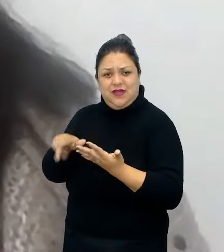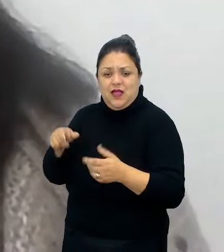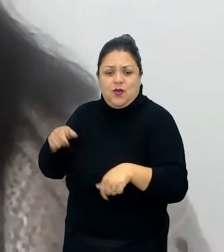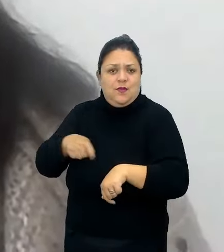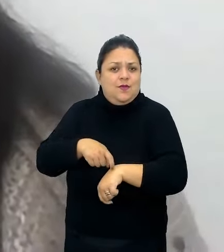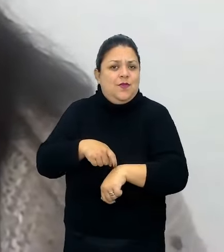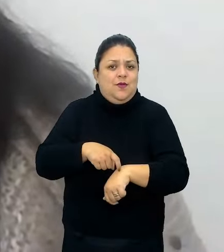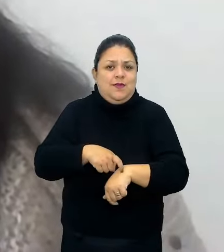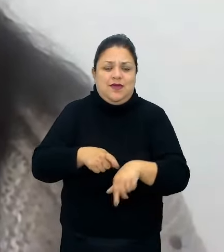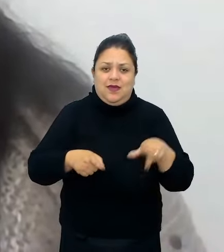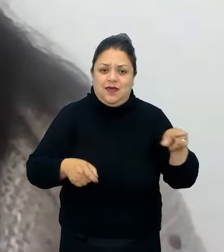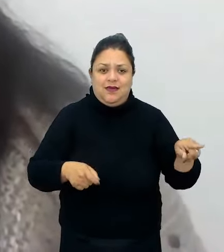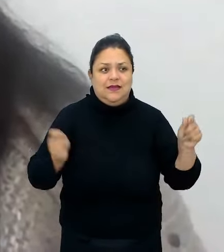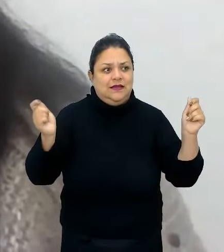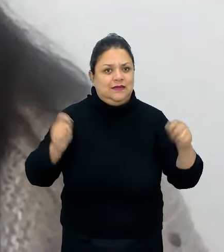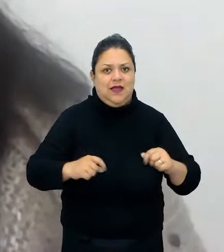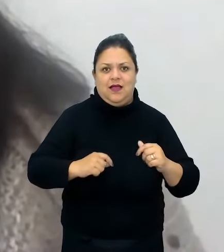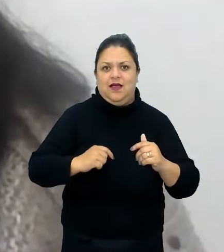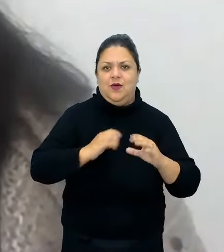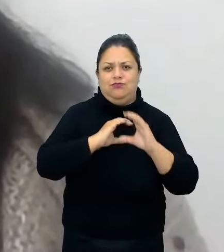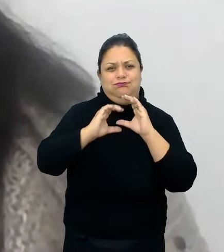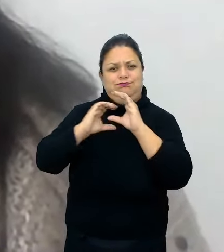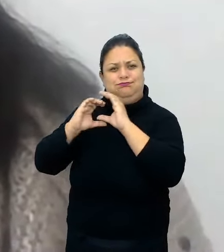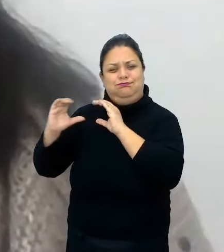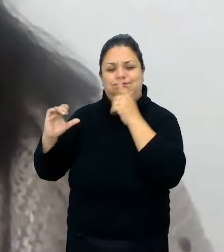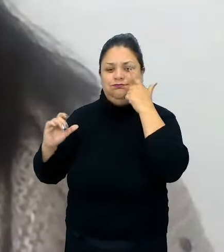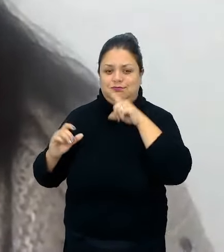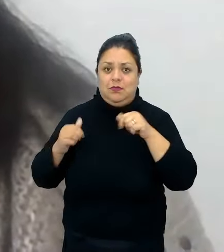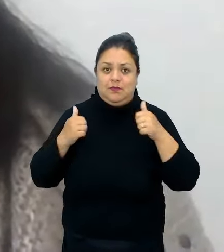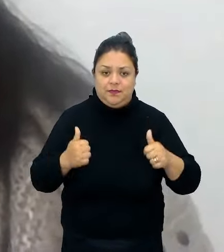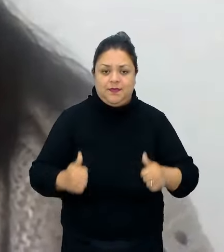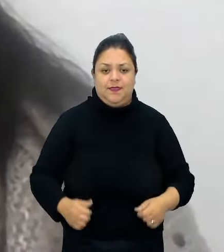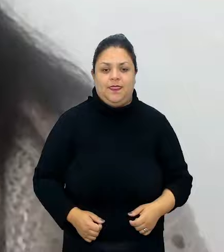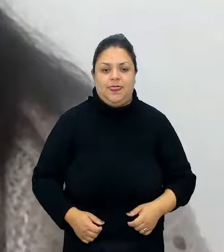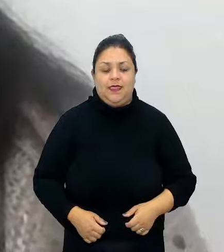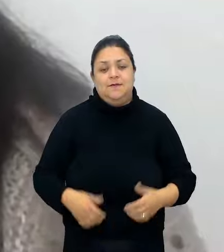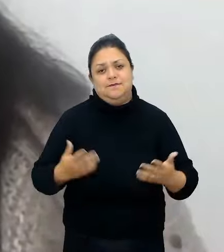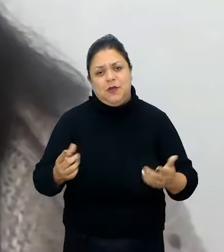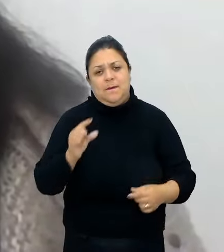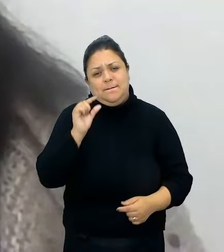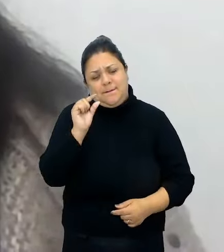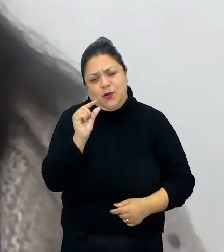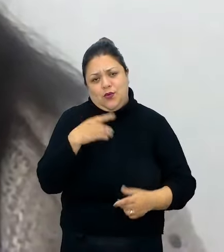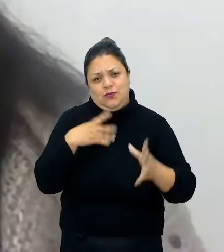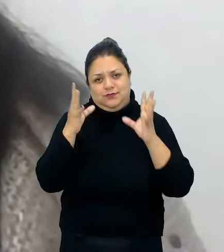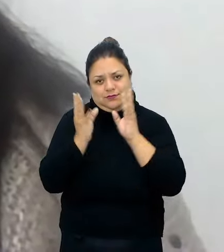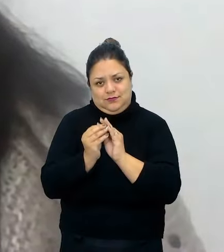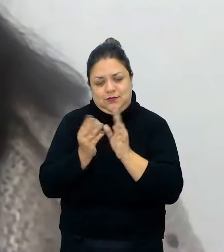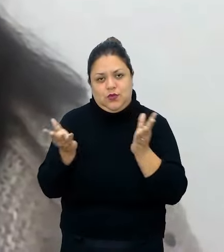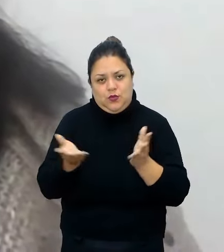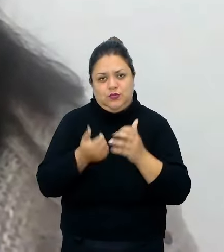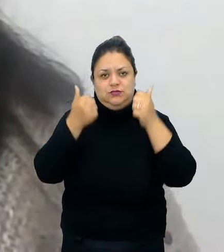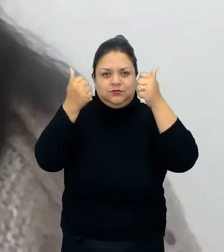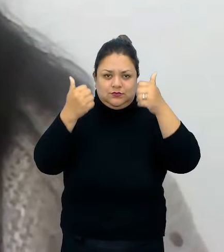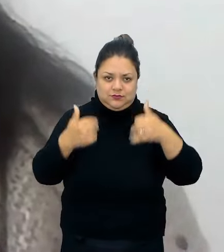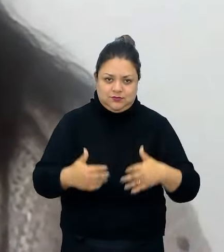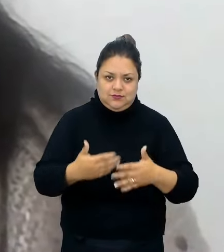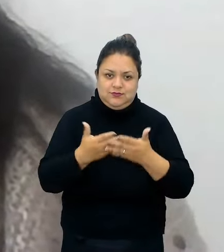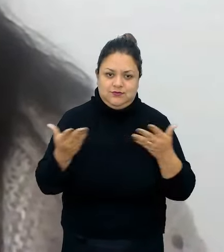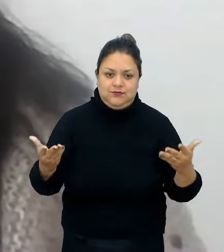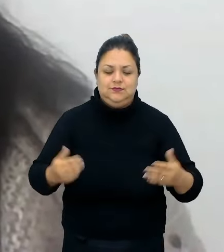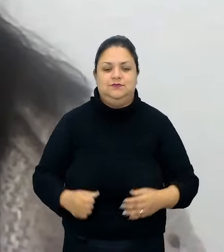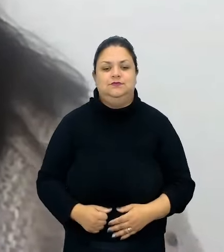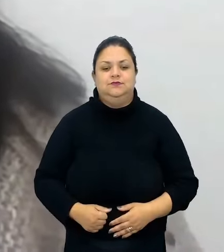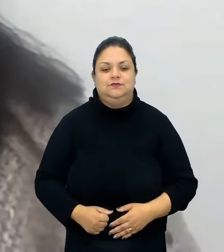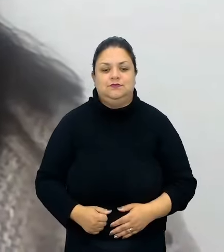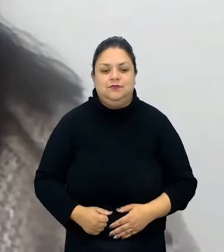né, para poder realmente se comunicar. Eu acho que isso é um pouco, né, do que eu posso estar trazendo para vocês, né?